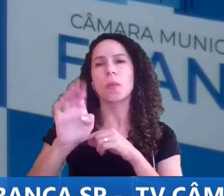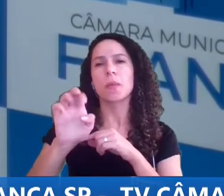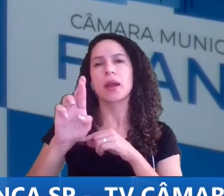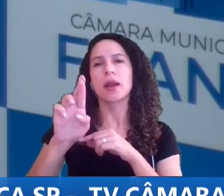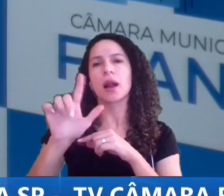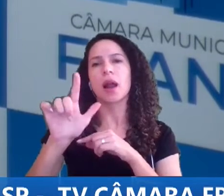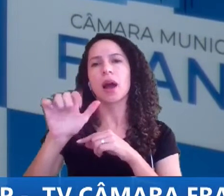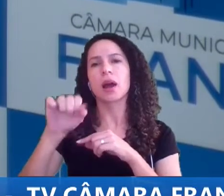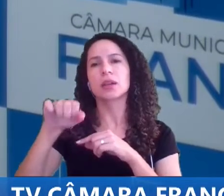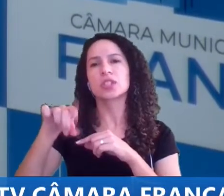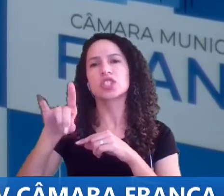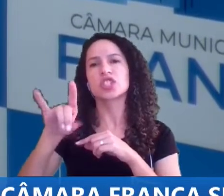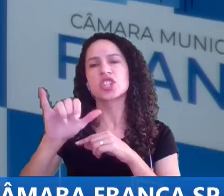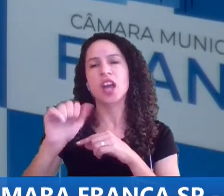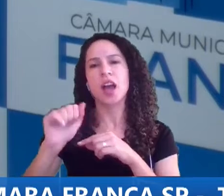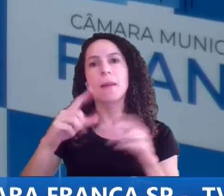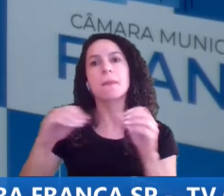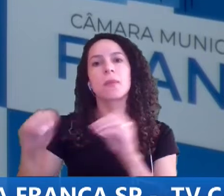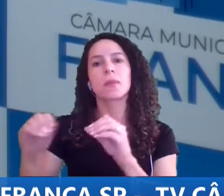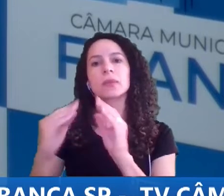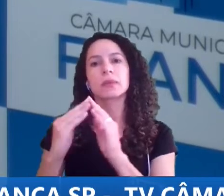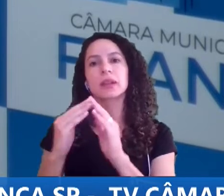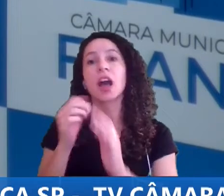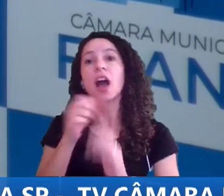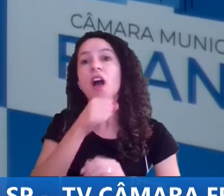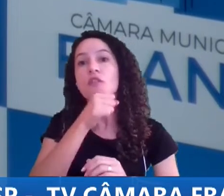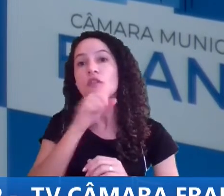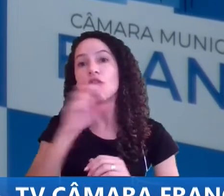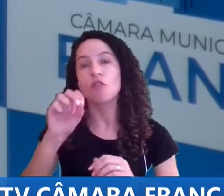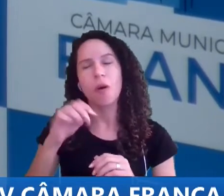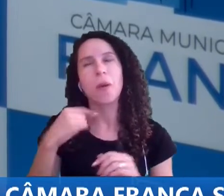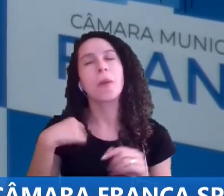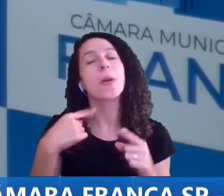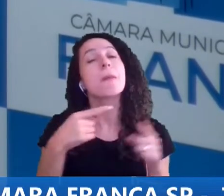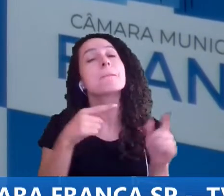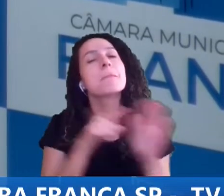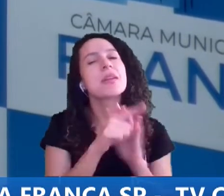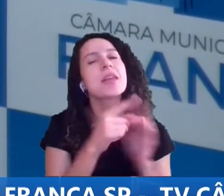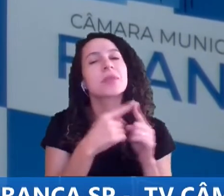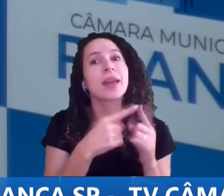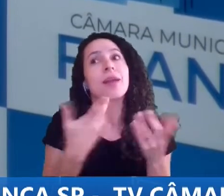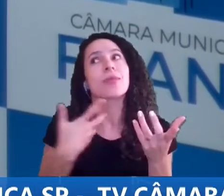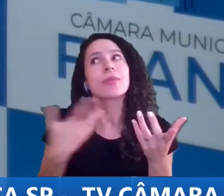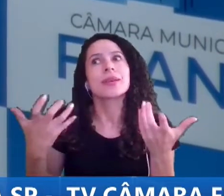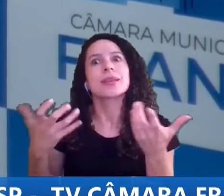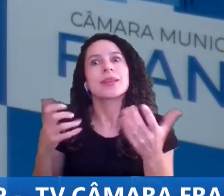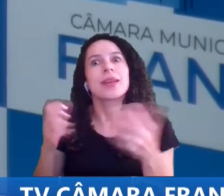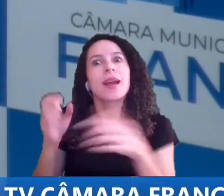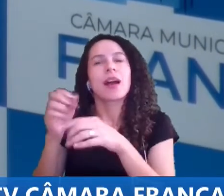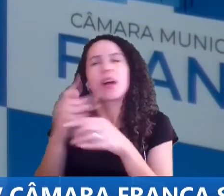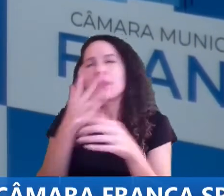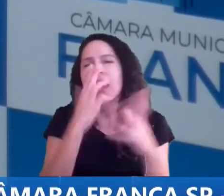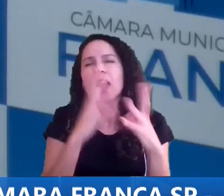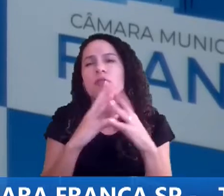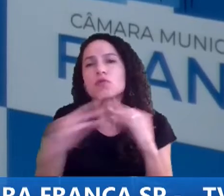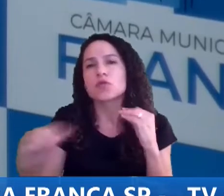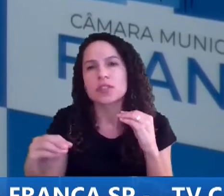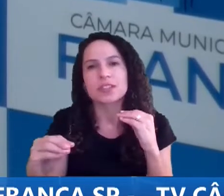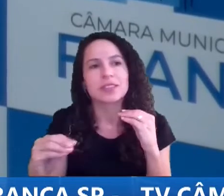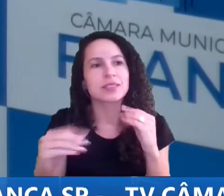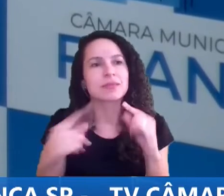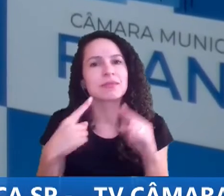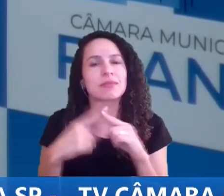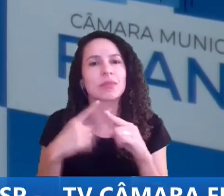né? E mais ou menos era, na verdade, para ter uma oportunidade, uma fuga. Porque, gente, o ciclo